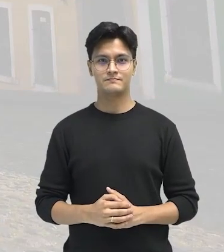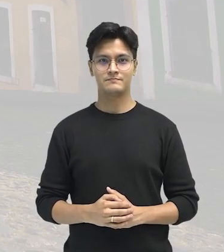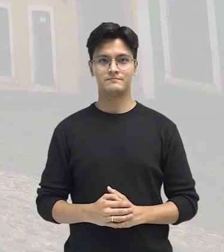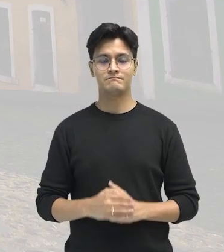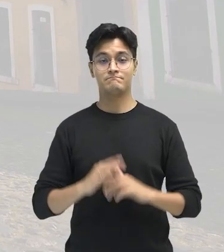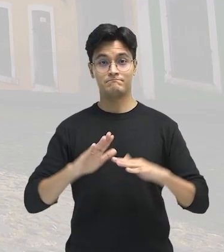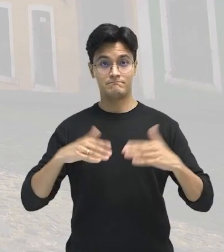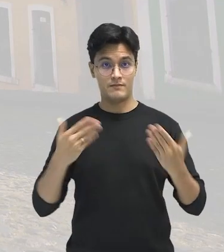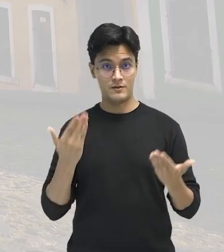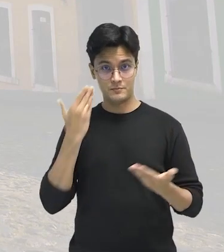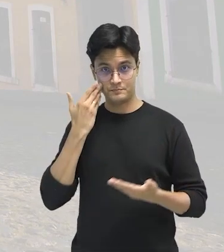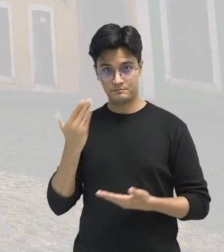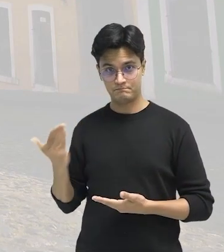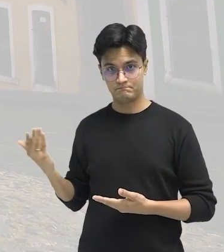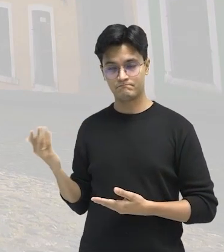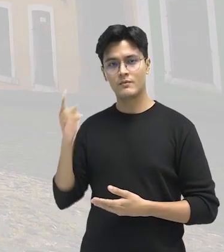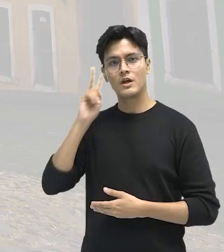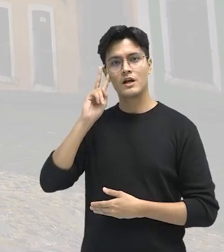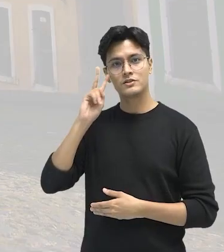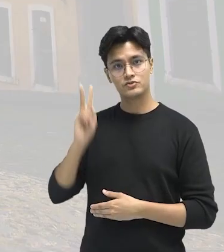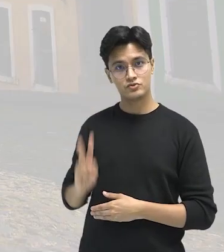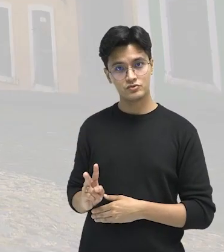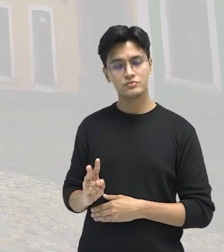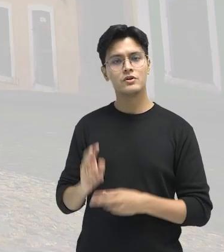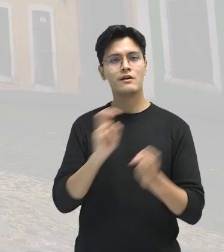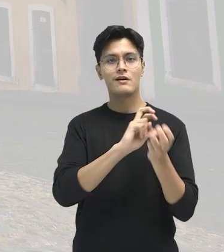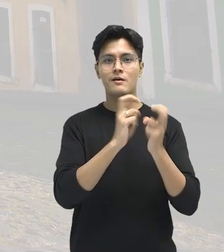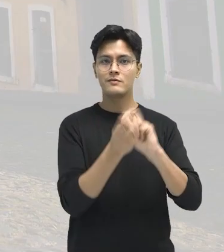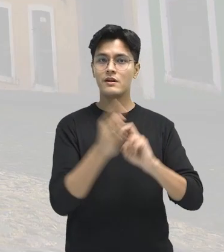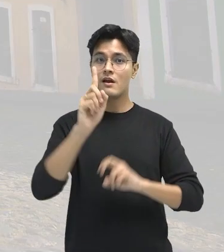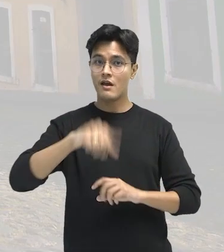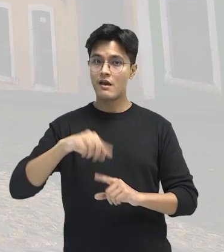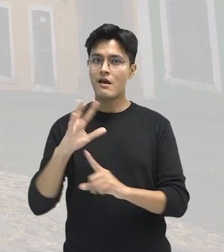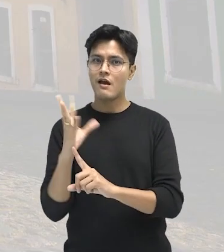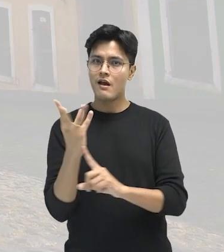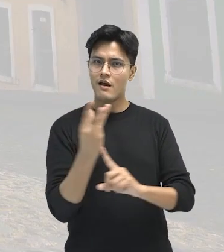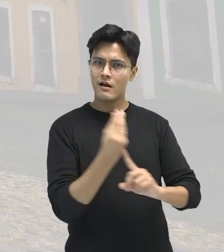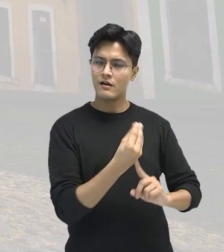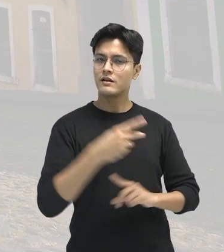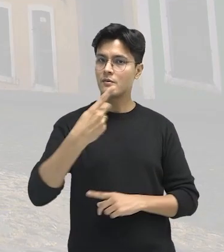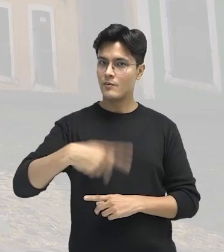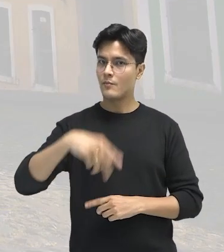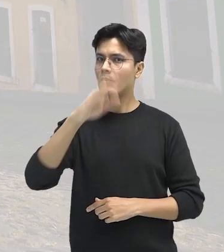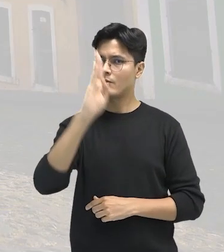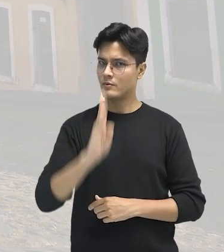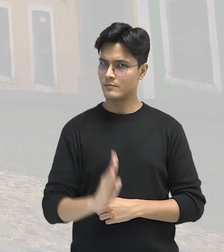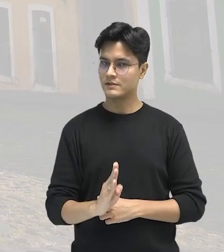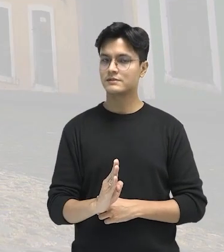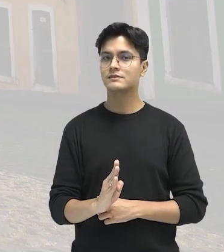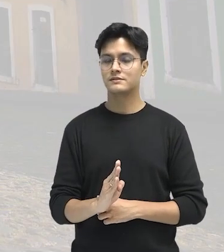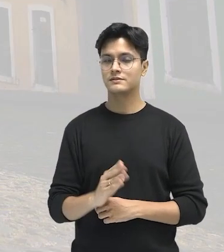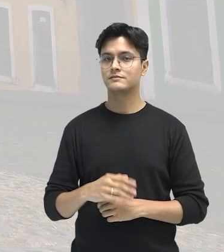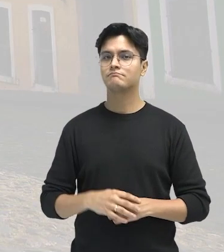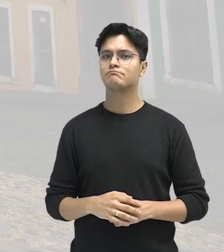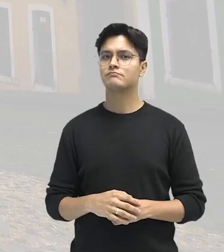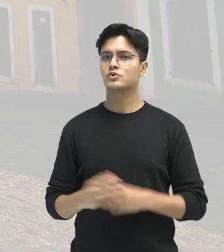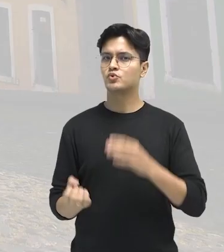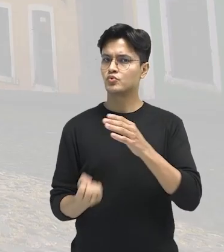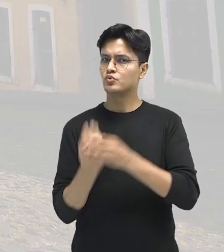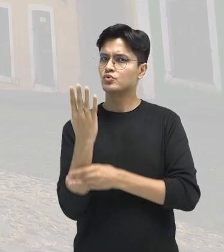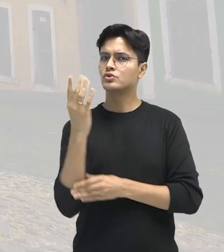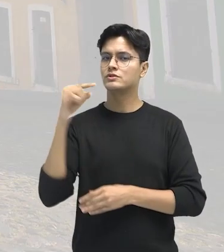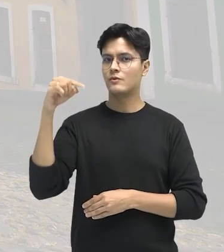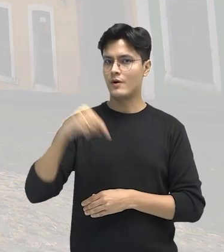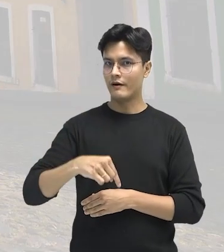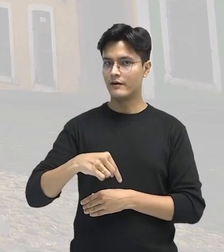Muito bem, olha só, a capoeira é uma arte genuinamente brasileira, ou seja, nasceu